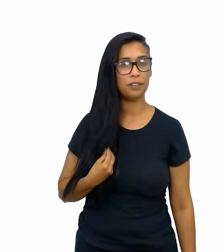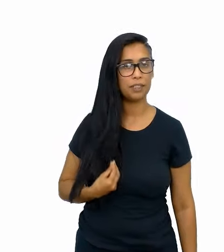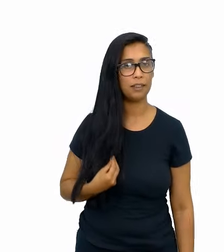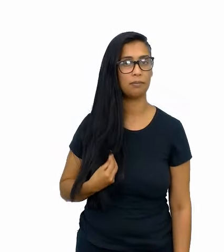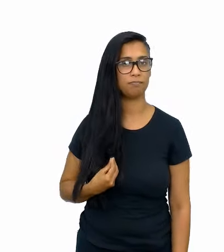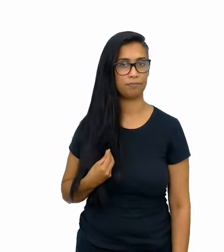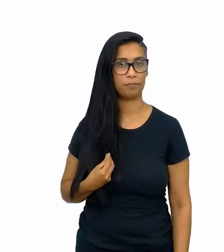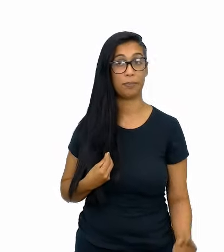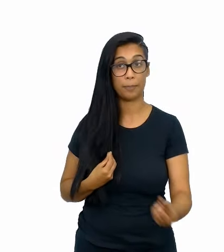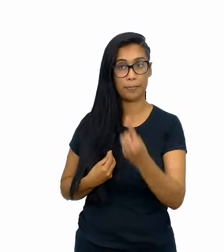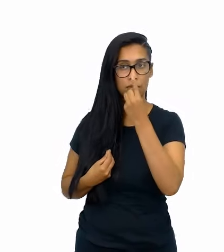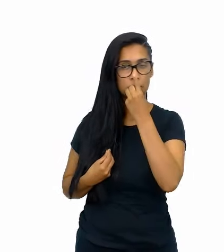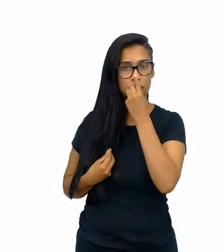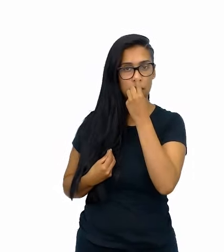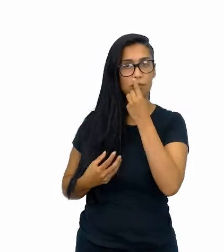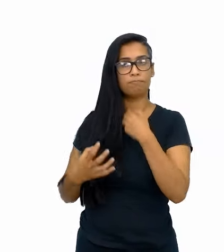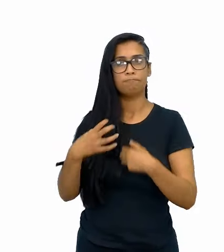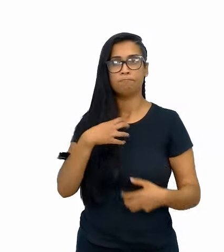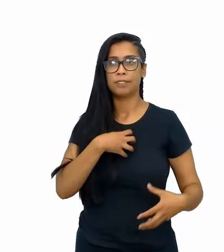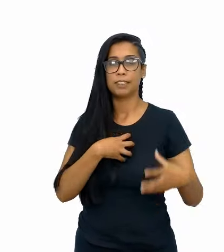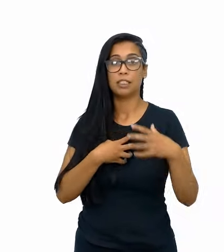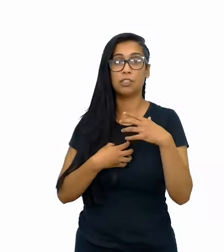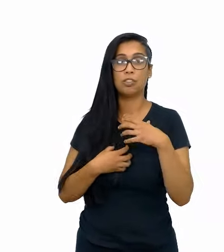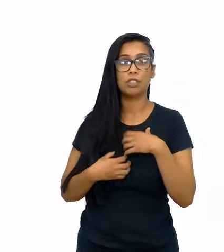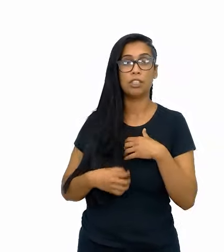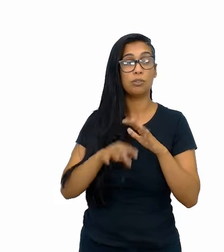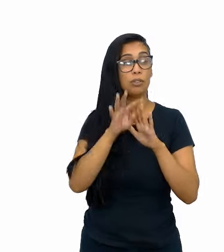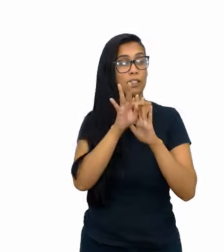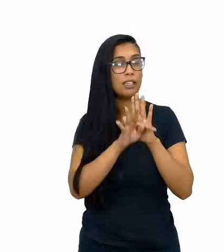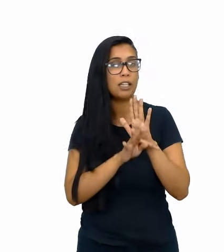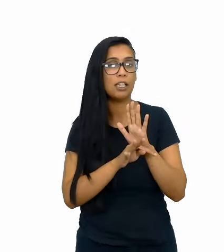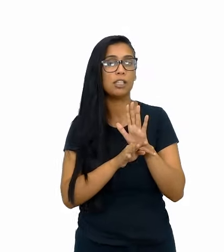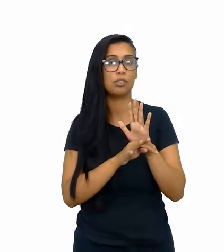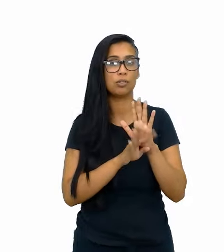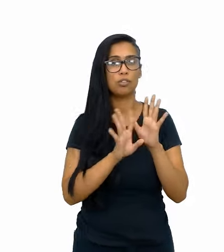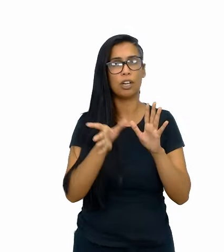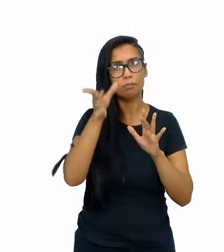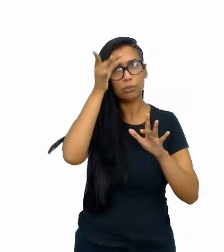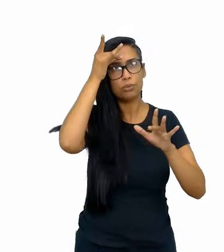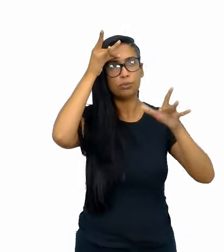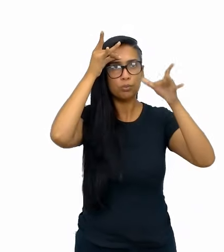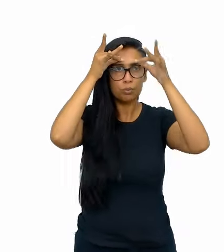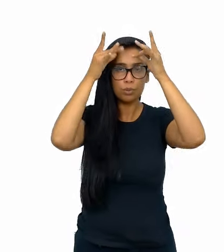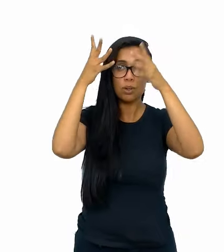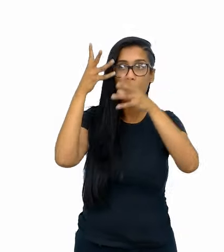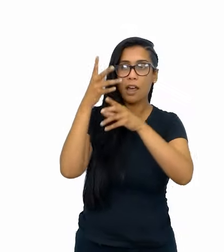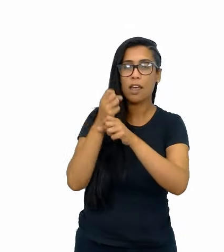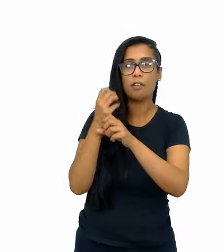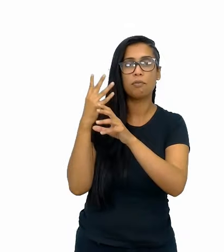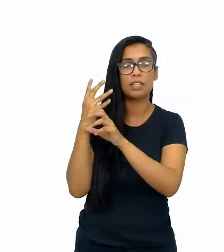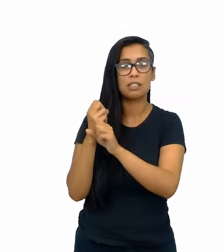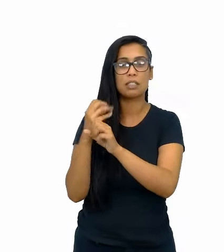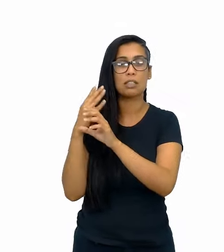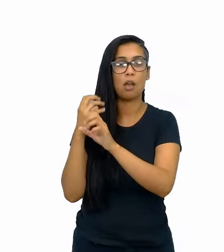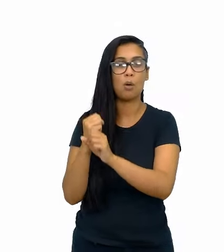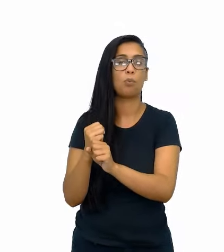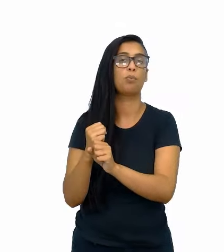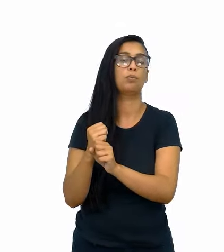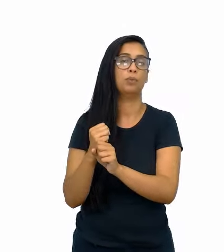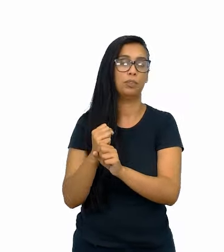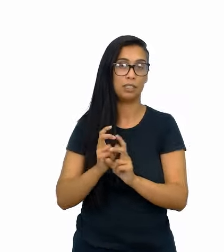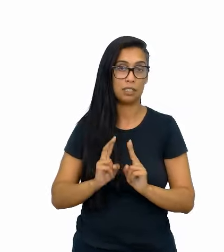do trabalho diferentes situações de leitura, de produção, de revisão, sempre em função desse propósito